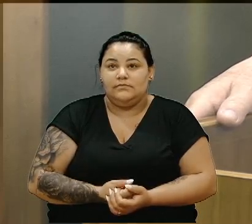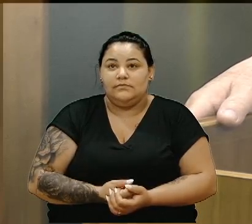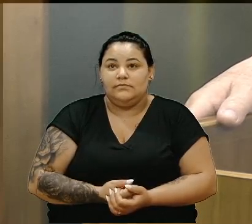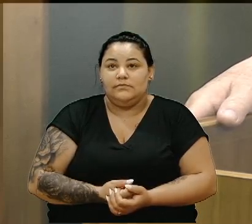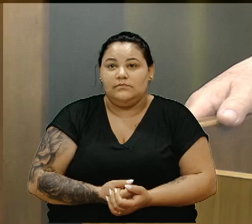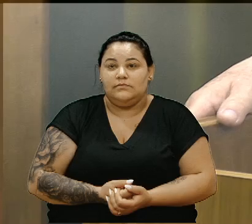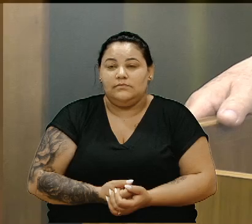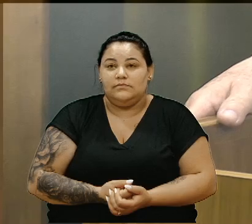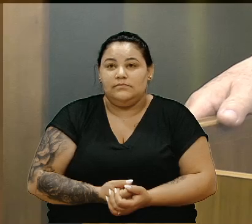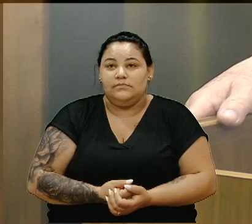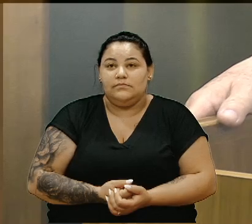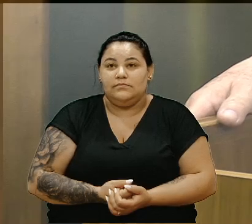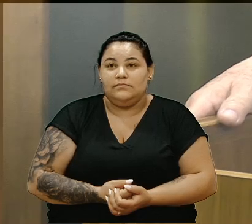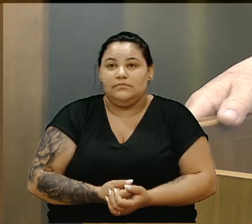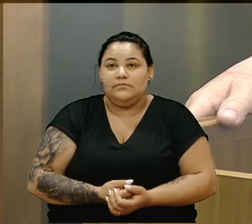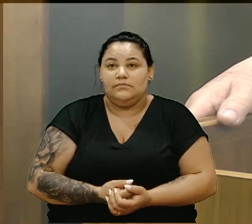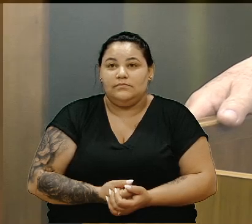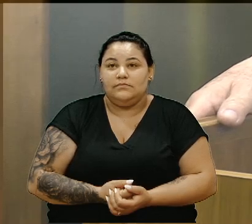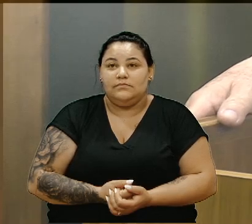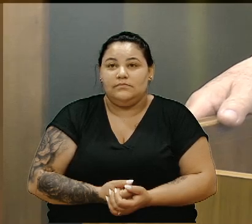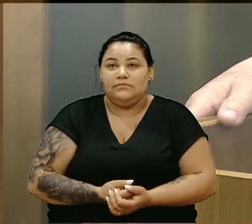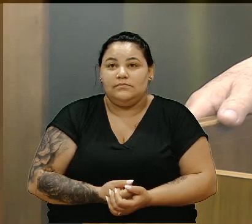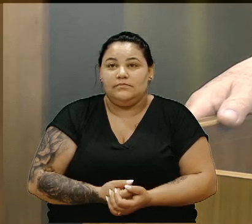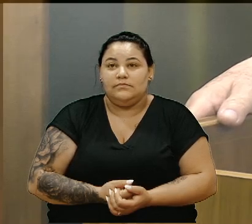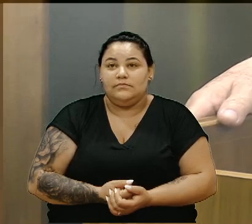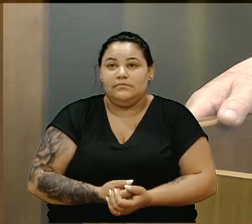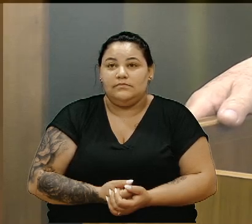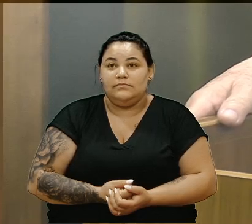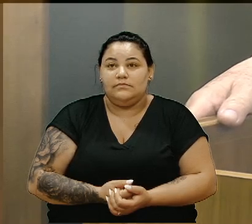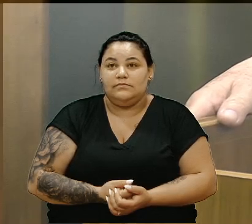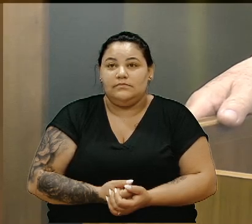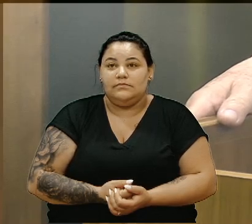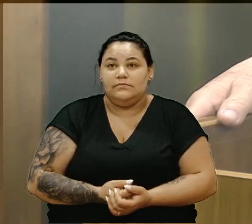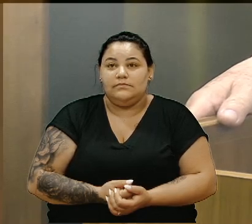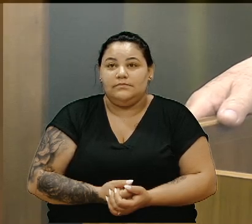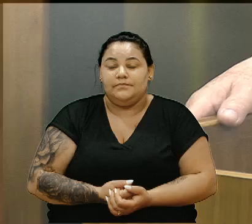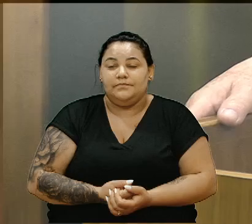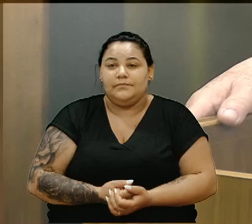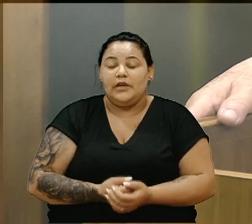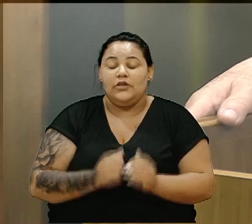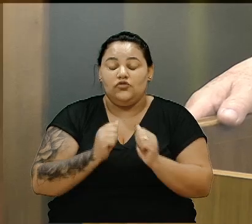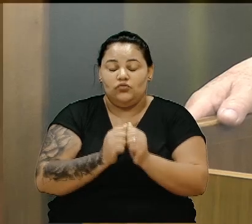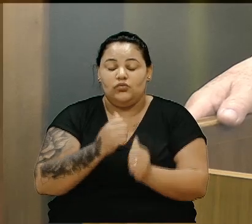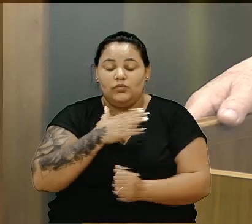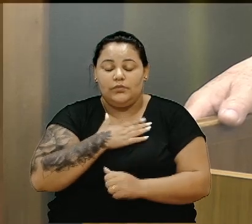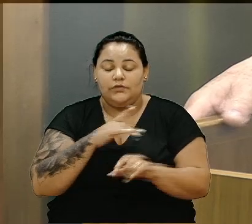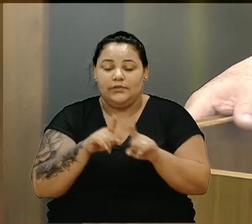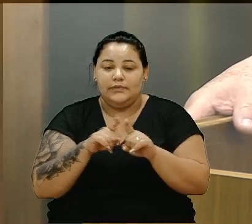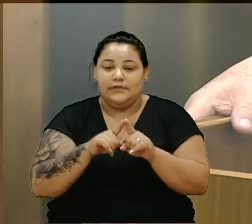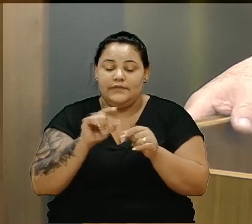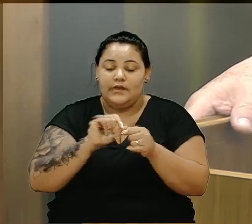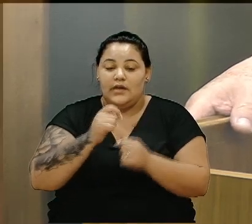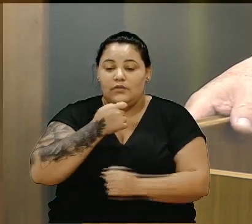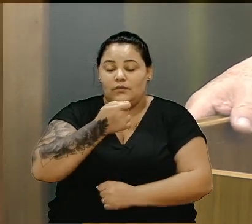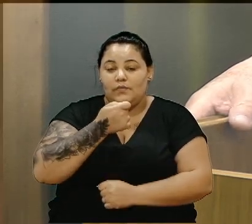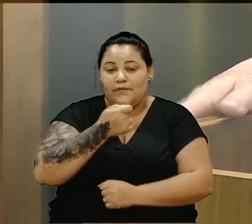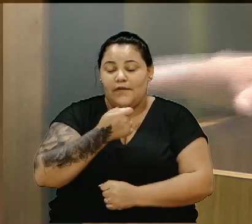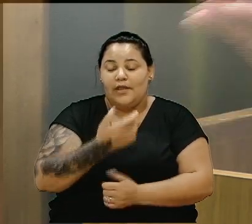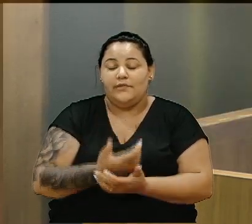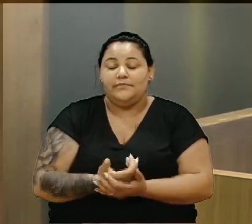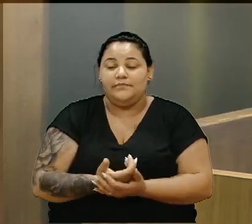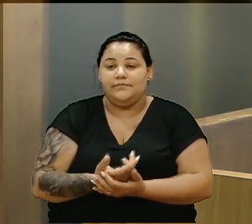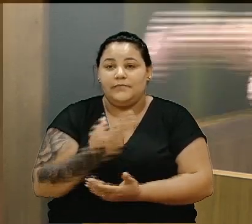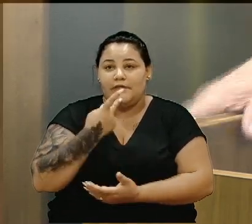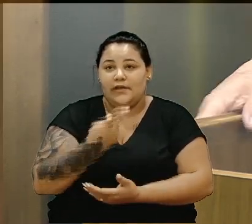parte da minha fala, tá? E, em cima da minha fala, Vossa Senhoria fez um depoimento, e o seu